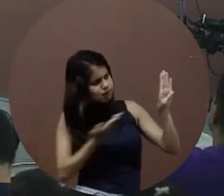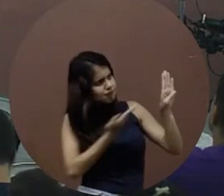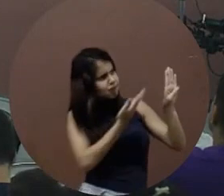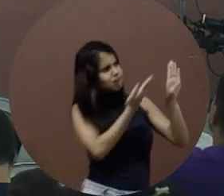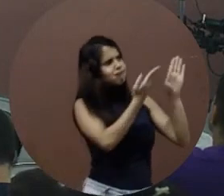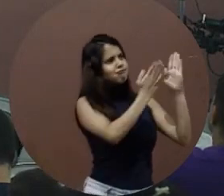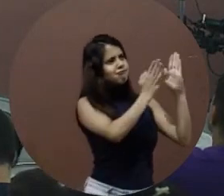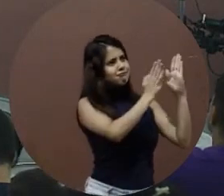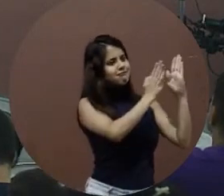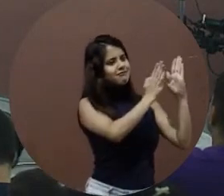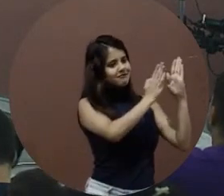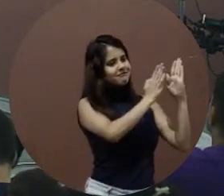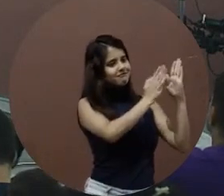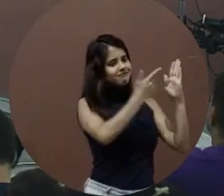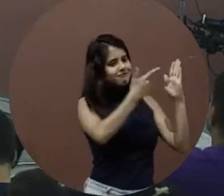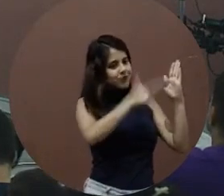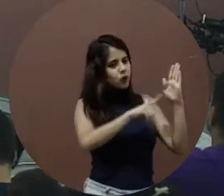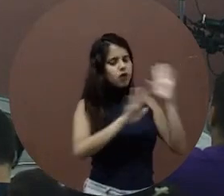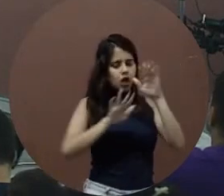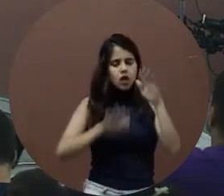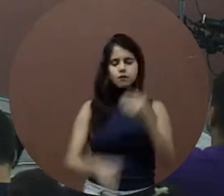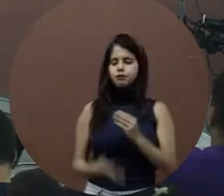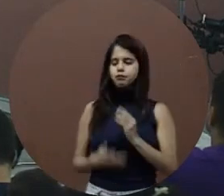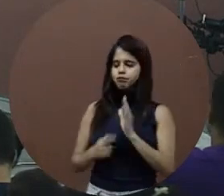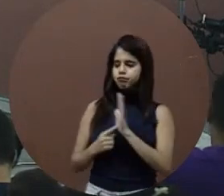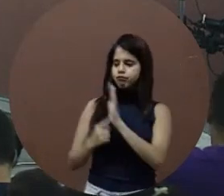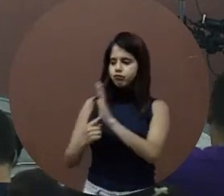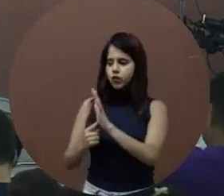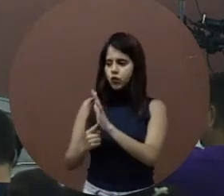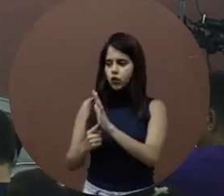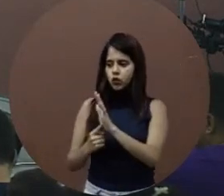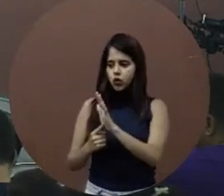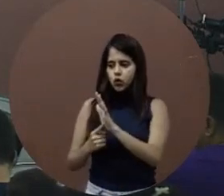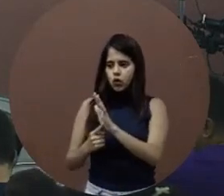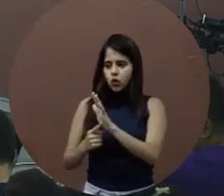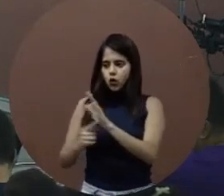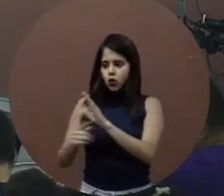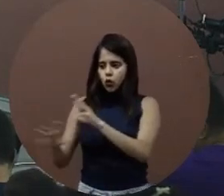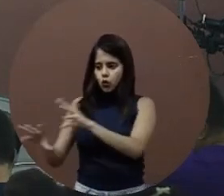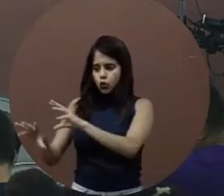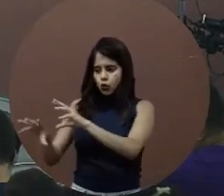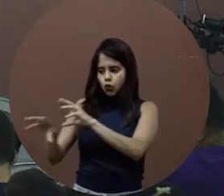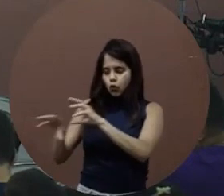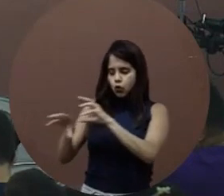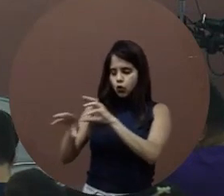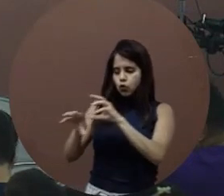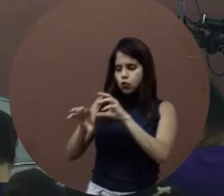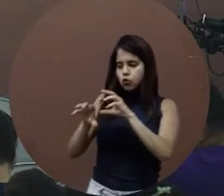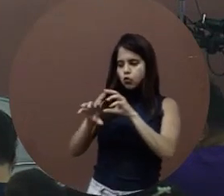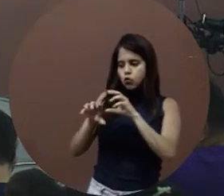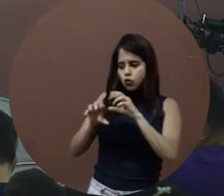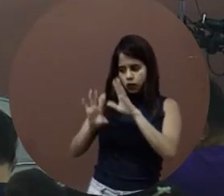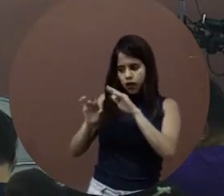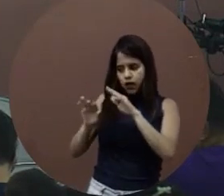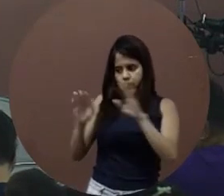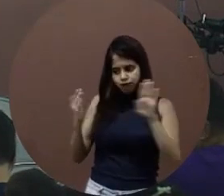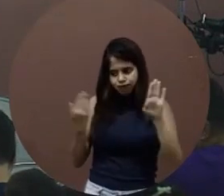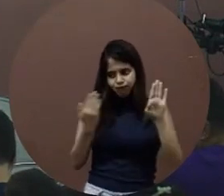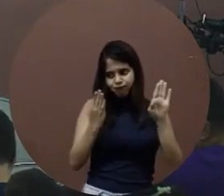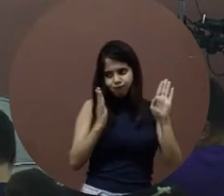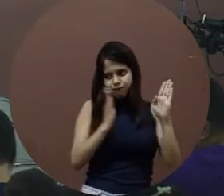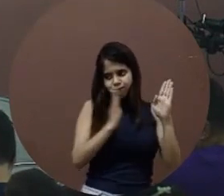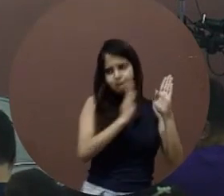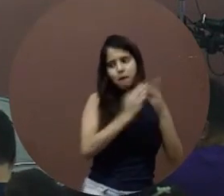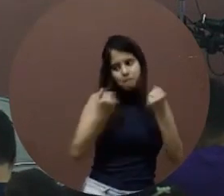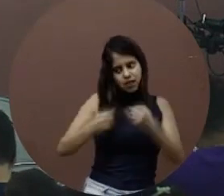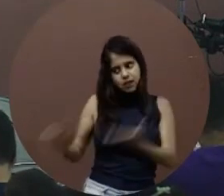Puxa ele e entrega para ele aquele respirador de avião, assim, ó, respira aí, meu irmão, senão tu vai morrer. Toma a